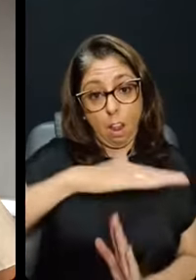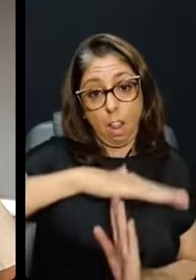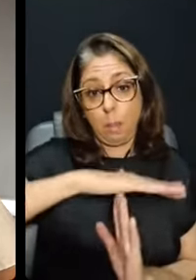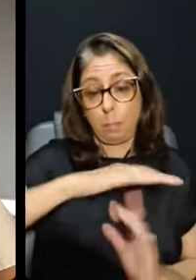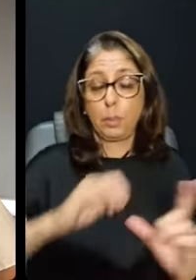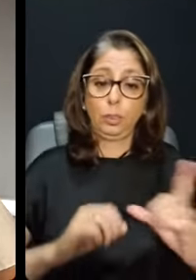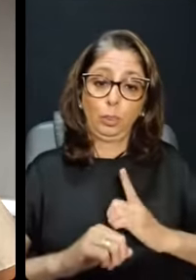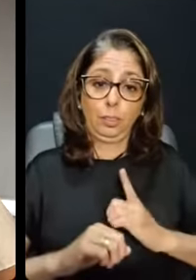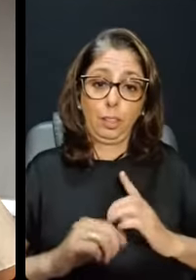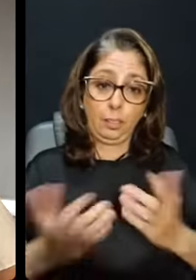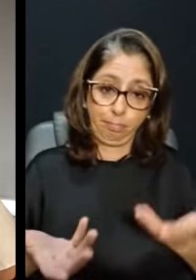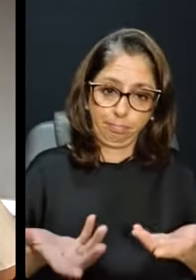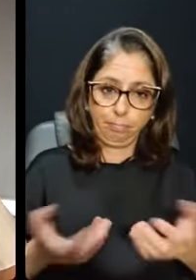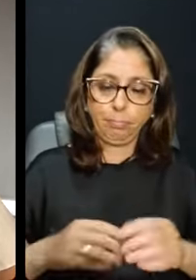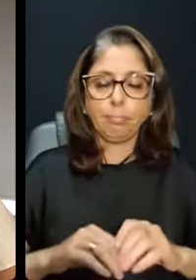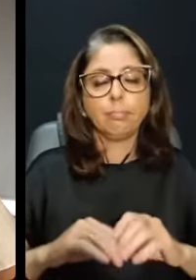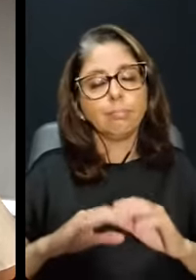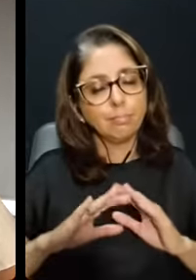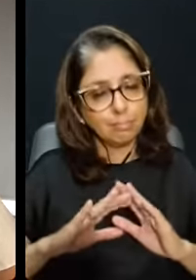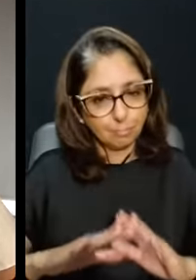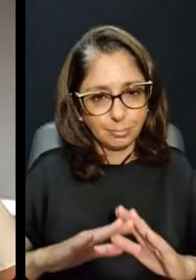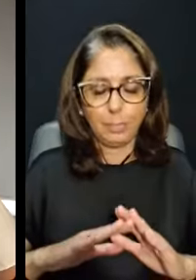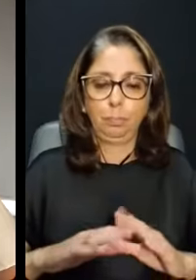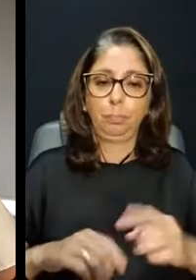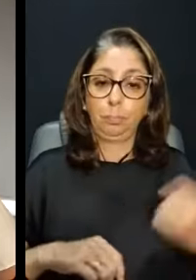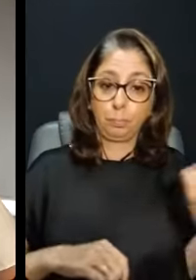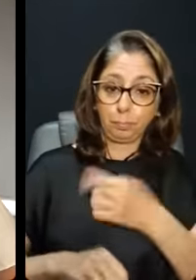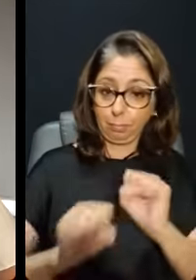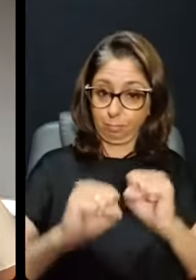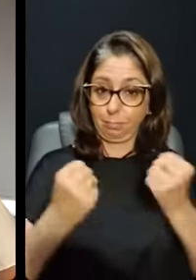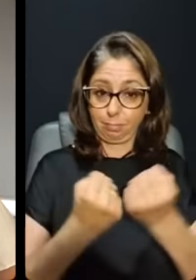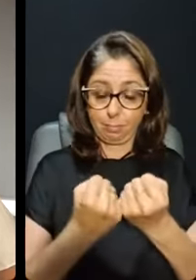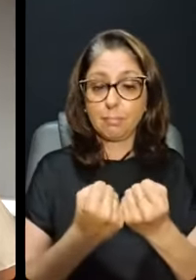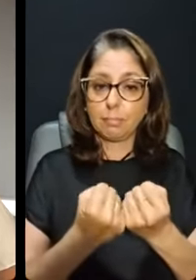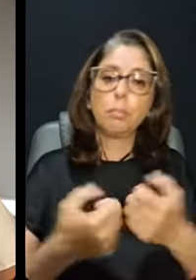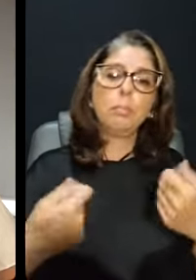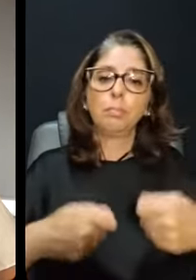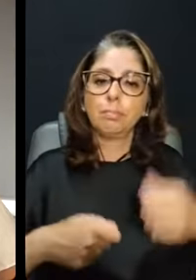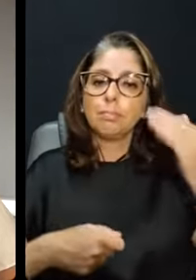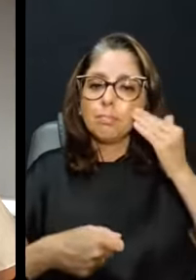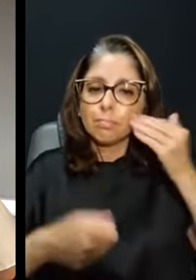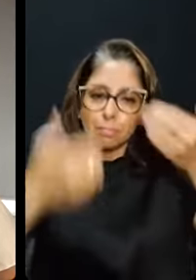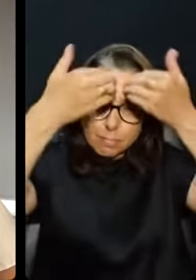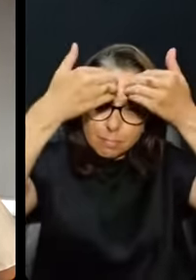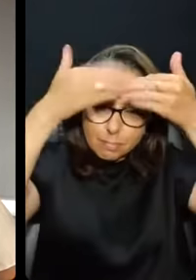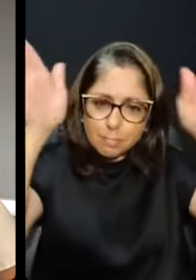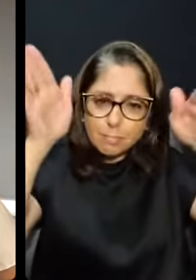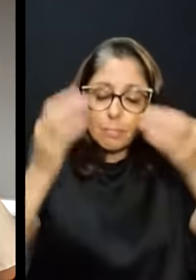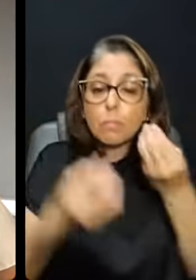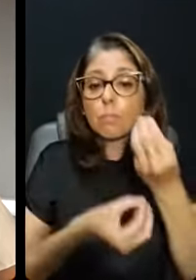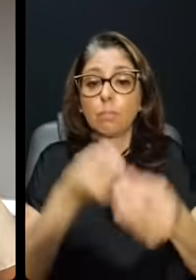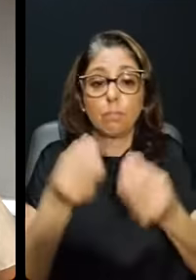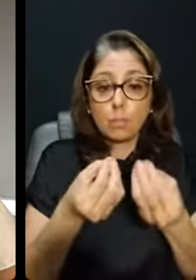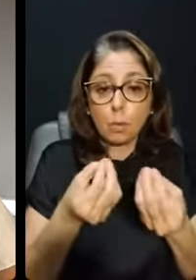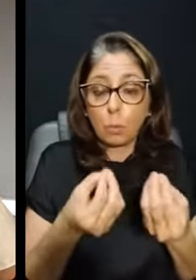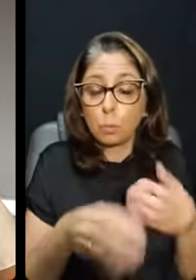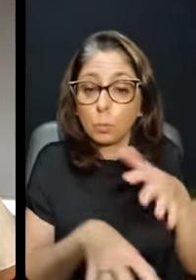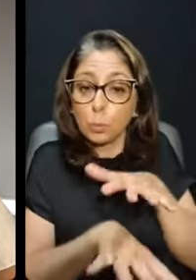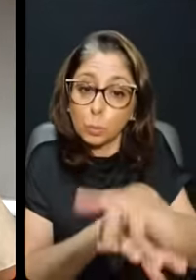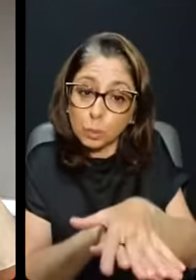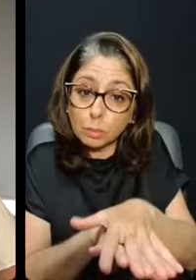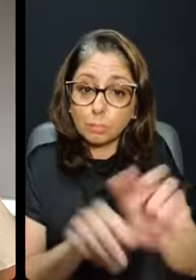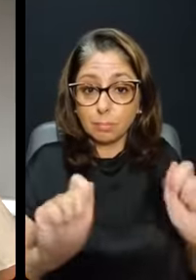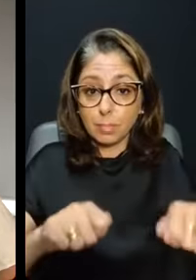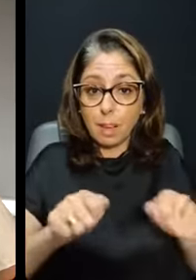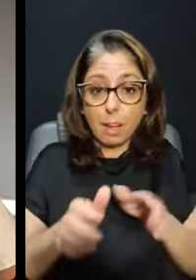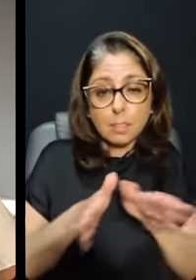com aquela dificuldade, mas é entender qual é a dinâmica que a gente pode fazer para incluir quem está fora dessa